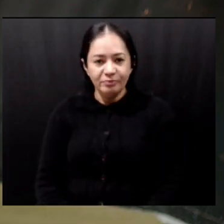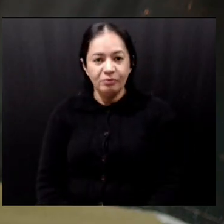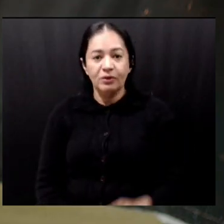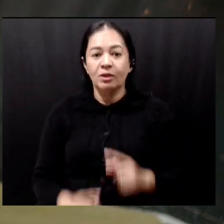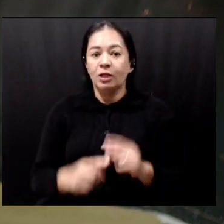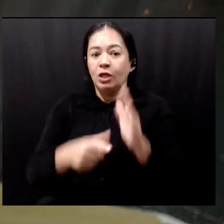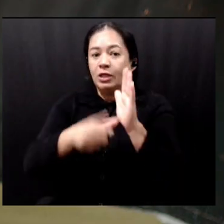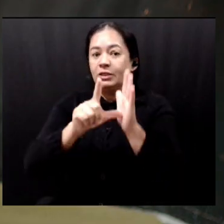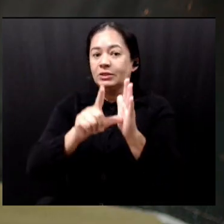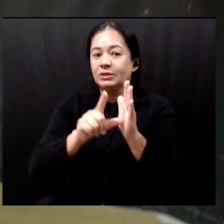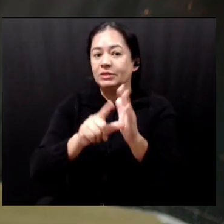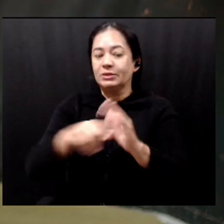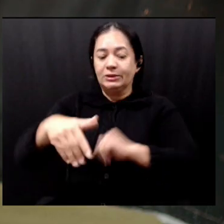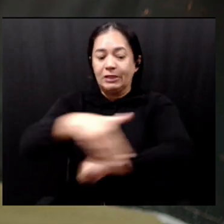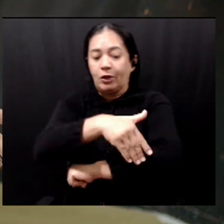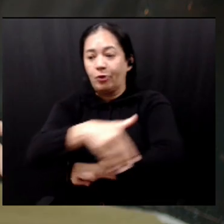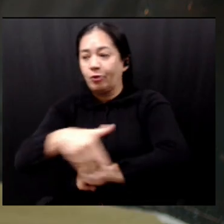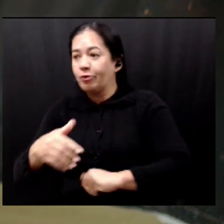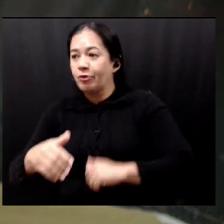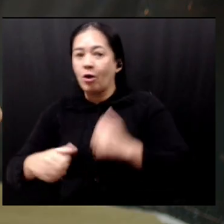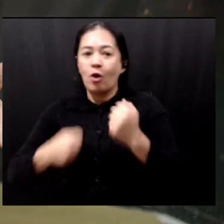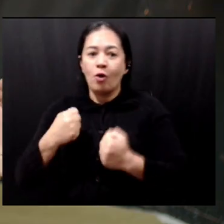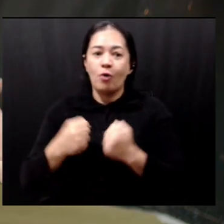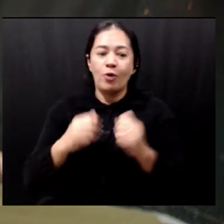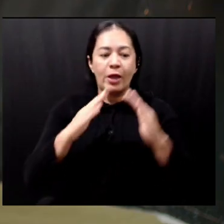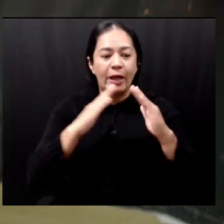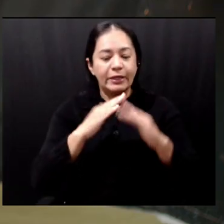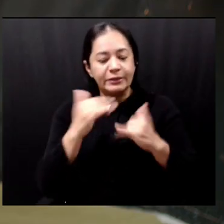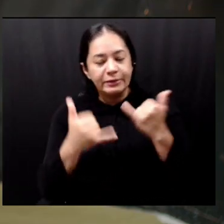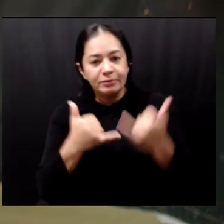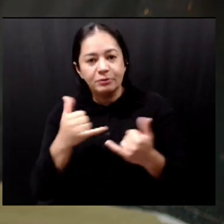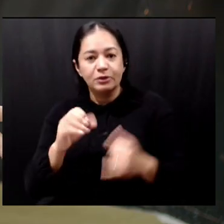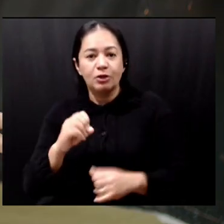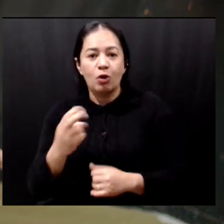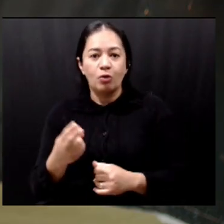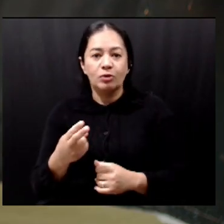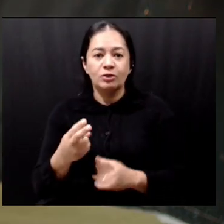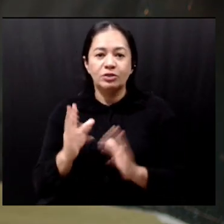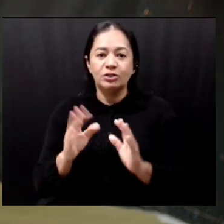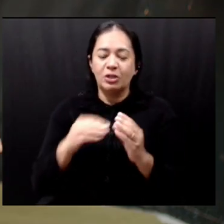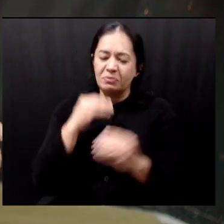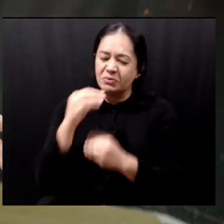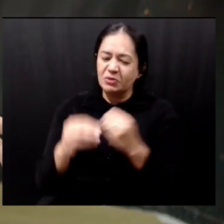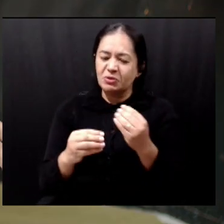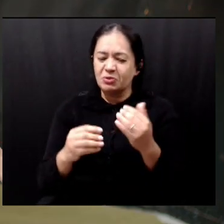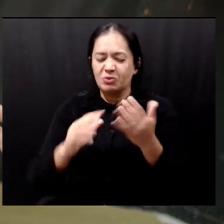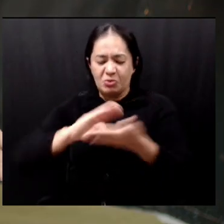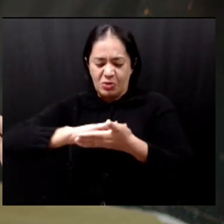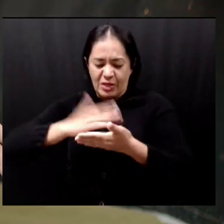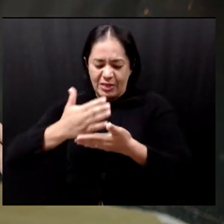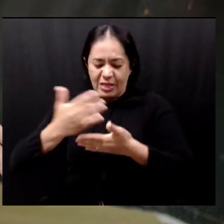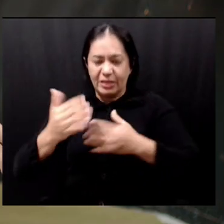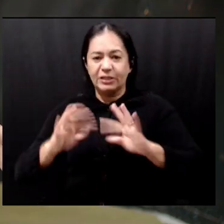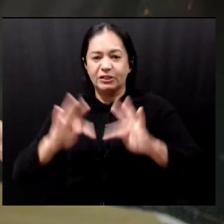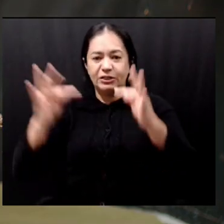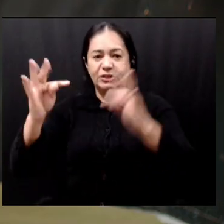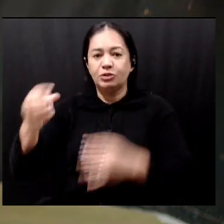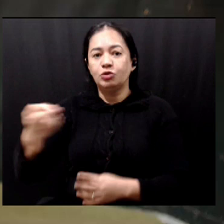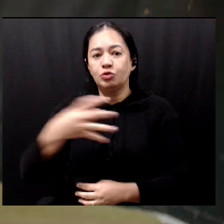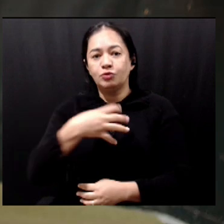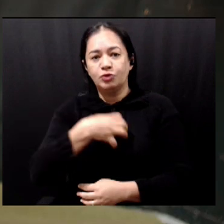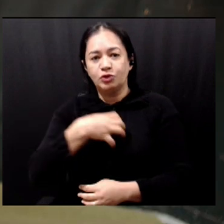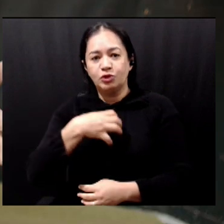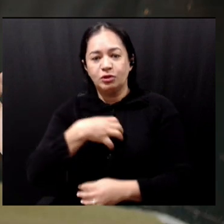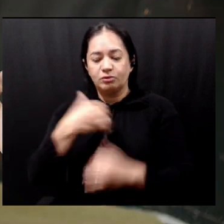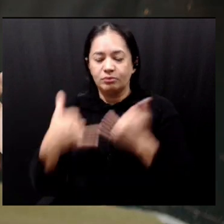rua, brincar de casinha ou jogar dominó, agora tem se misturado com as telas, com tecnologia e com novos formatos de diversão. E diante